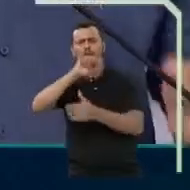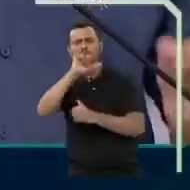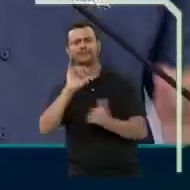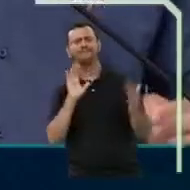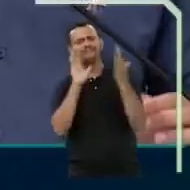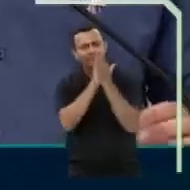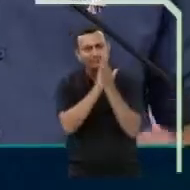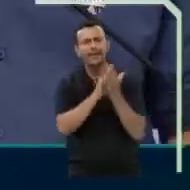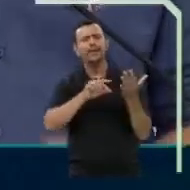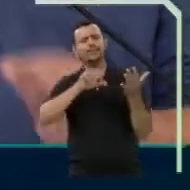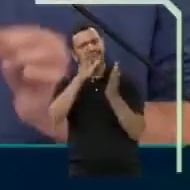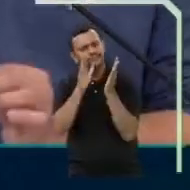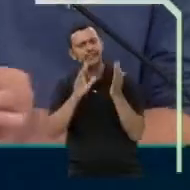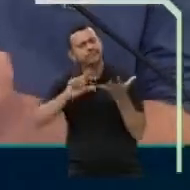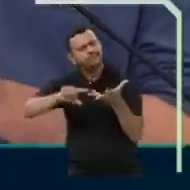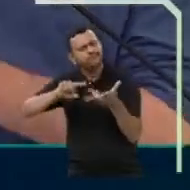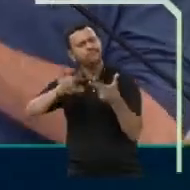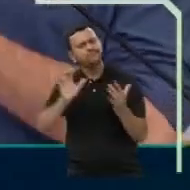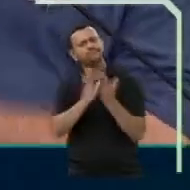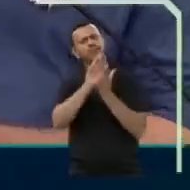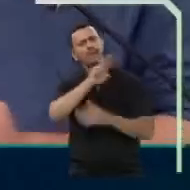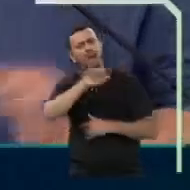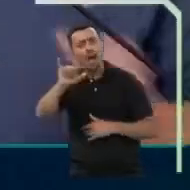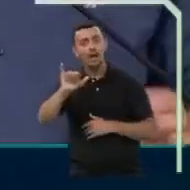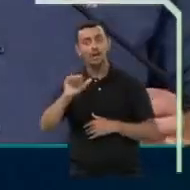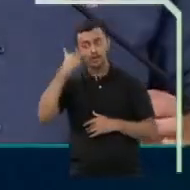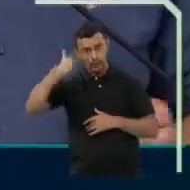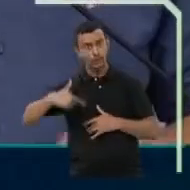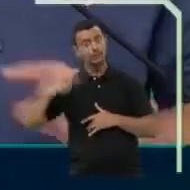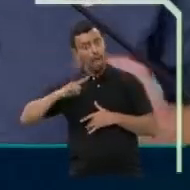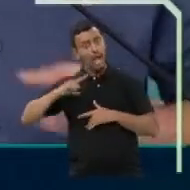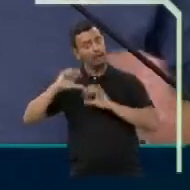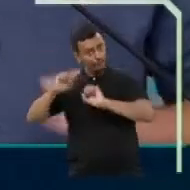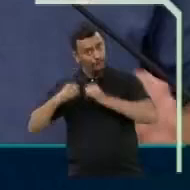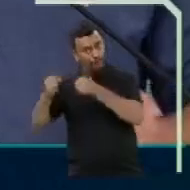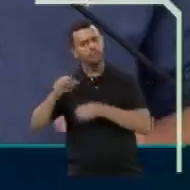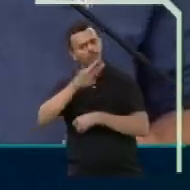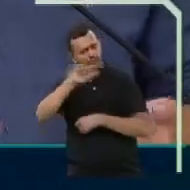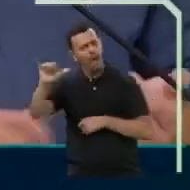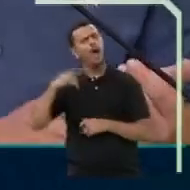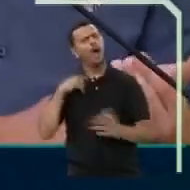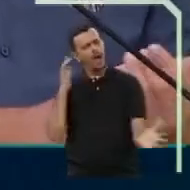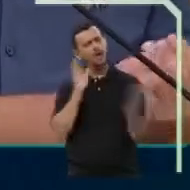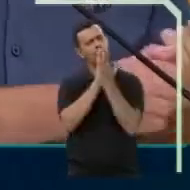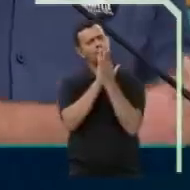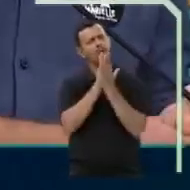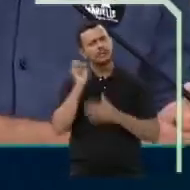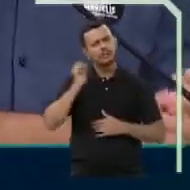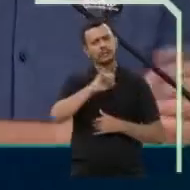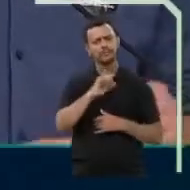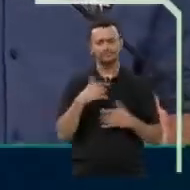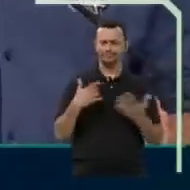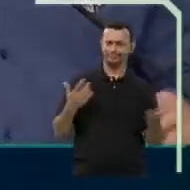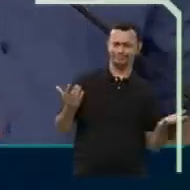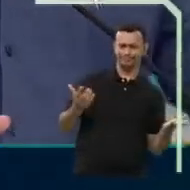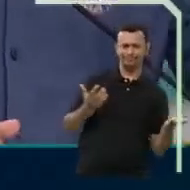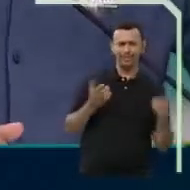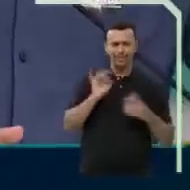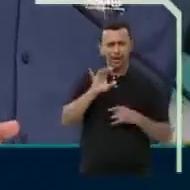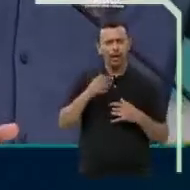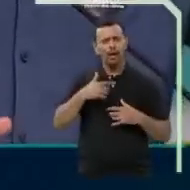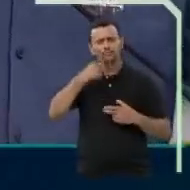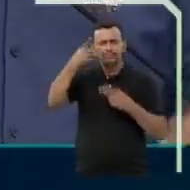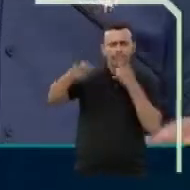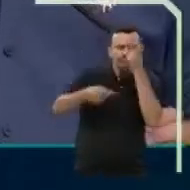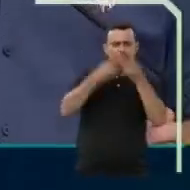agronegócio. Nós temos esse lado e vamos fazer. Para além disso, nós não vamos permitir que se faça megaprojetos,